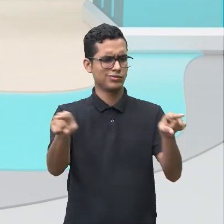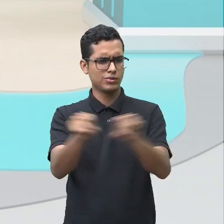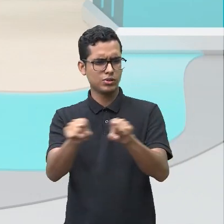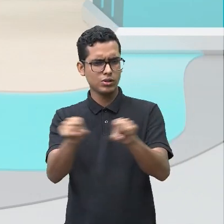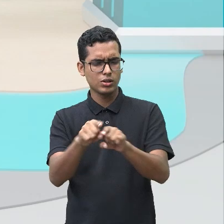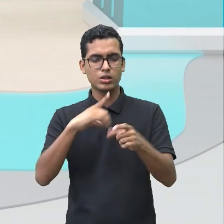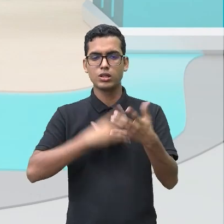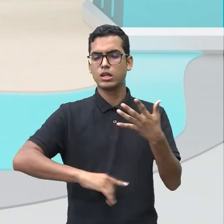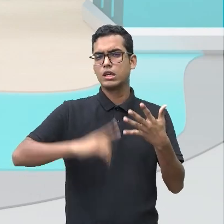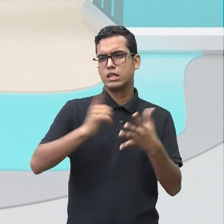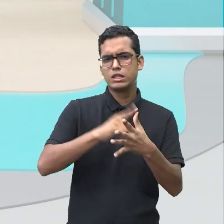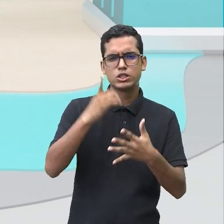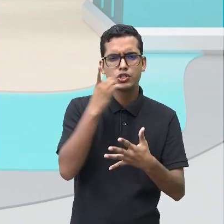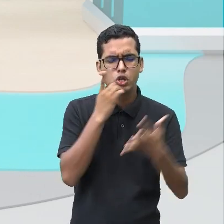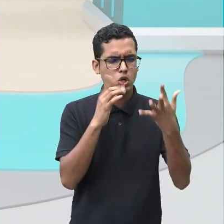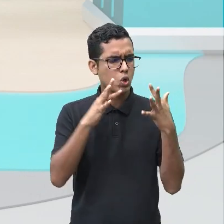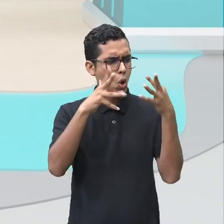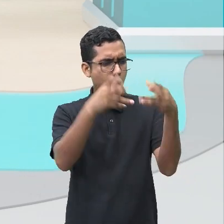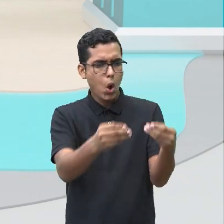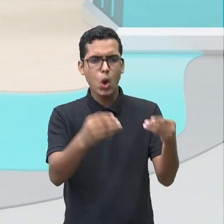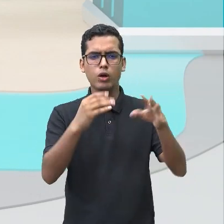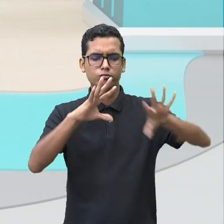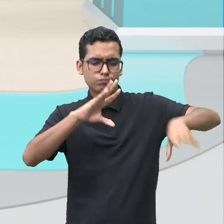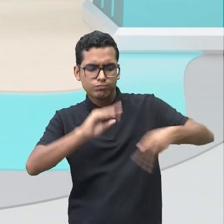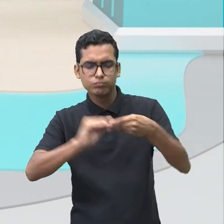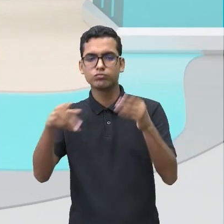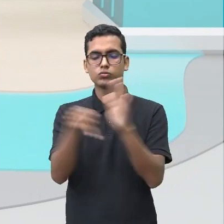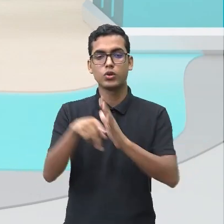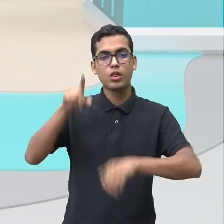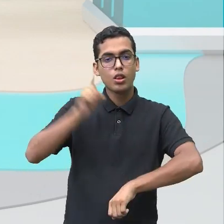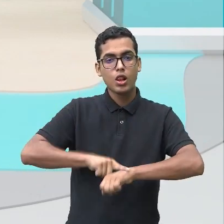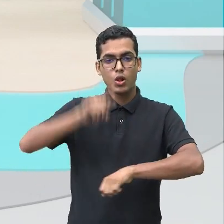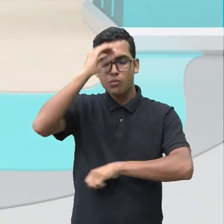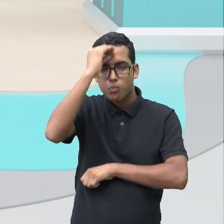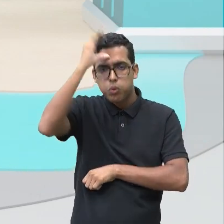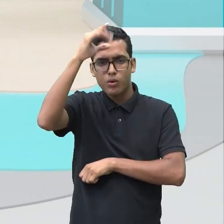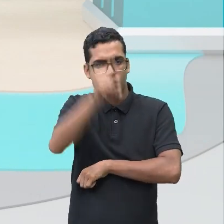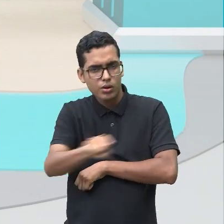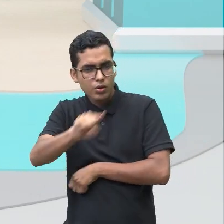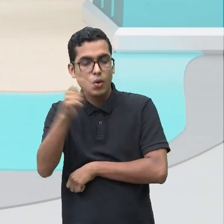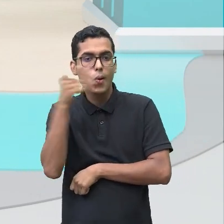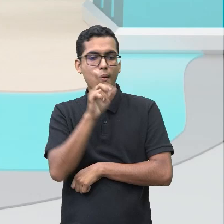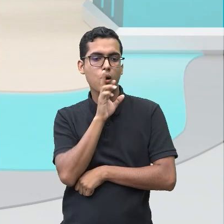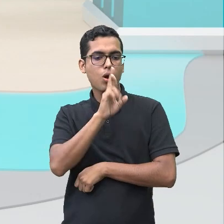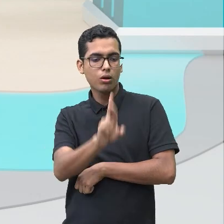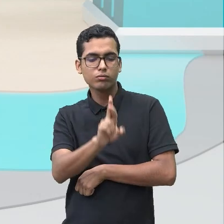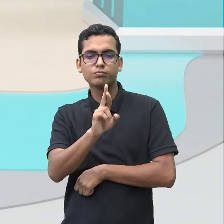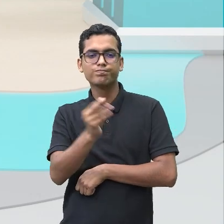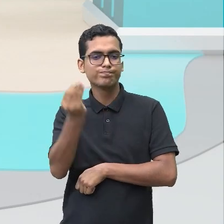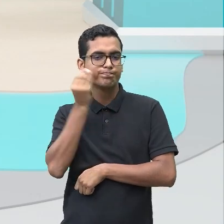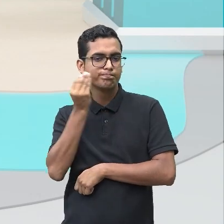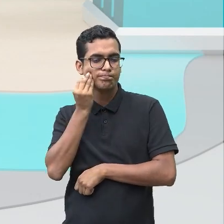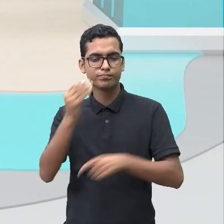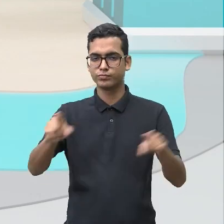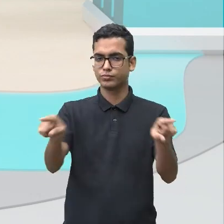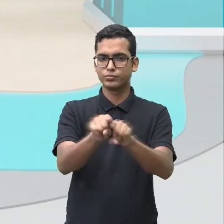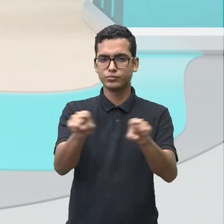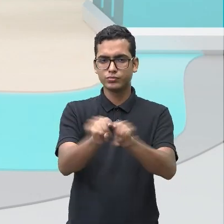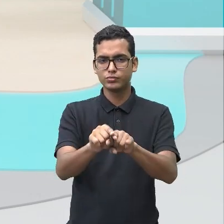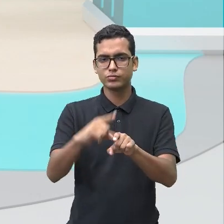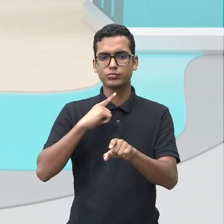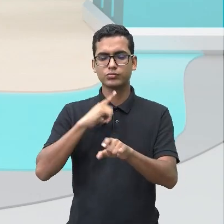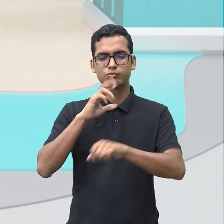as datas, tudo isso agrega na hora de você tentar responder. E não esqueçam também de um